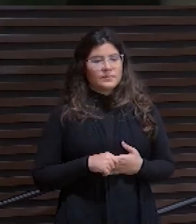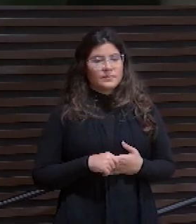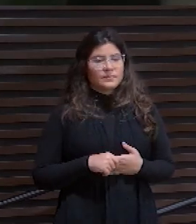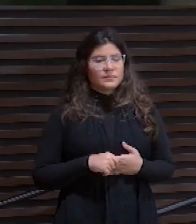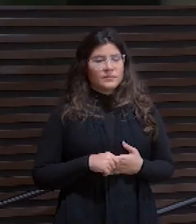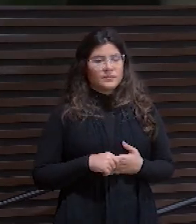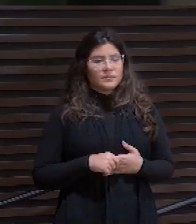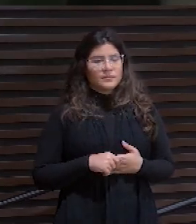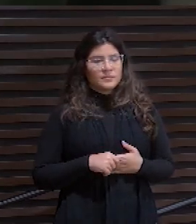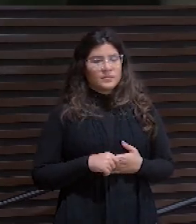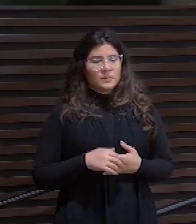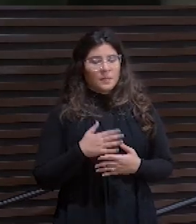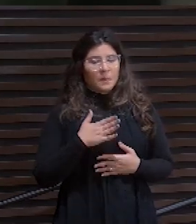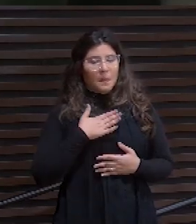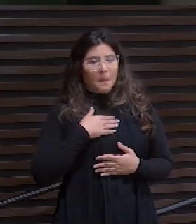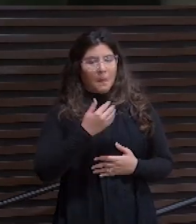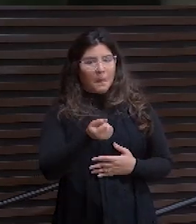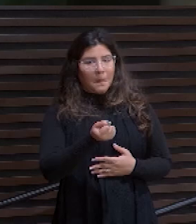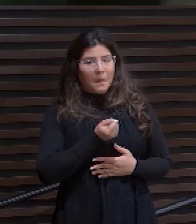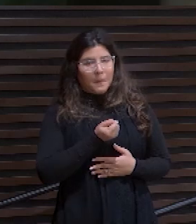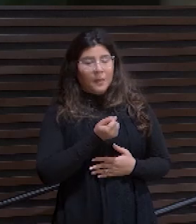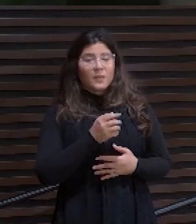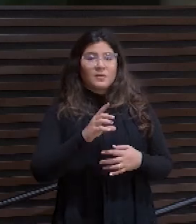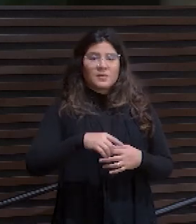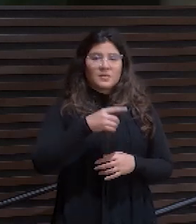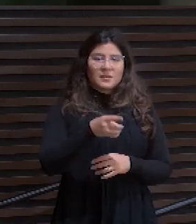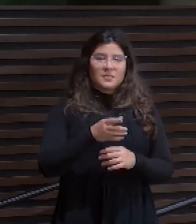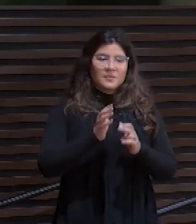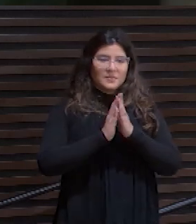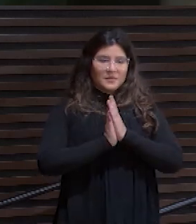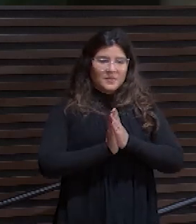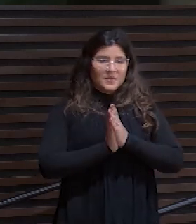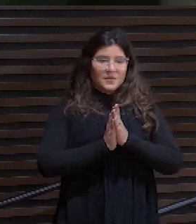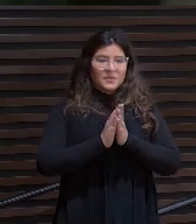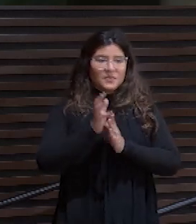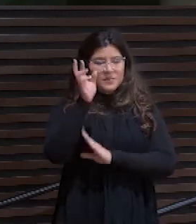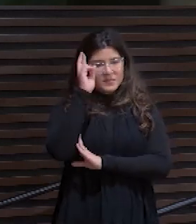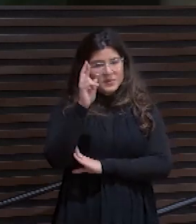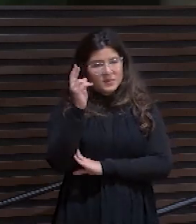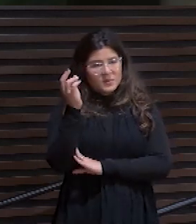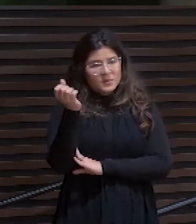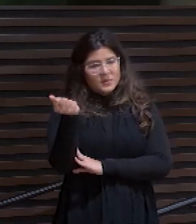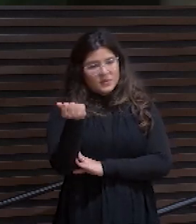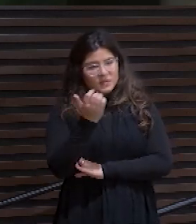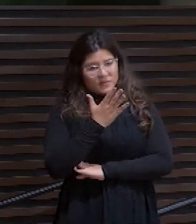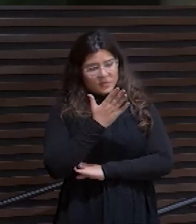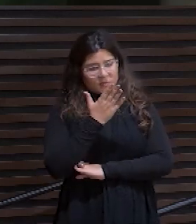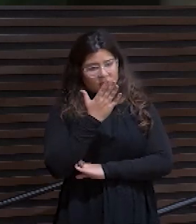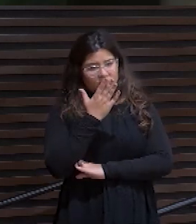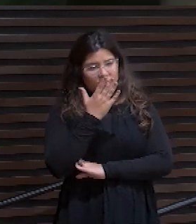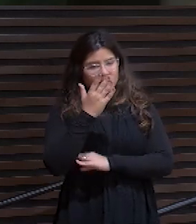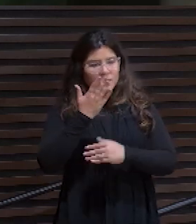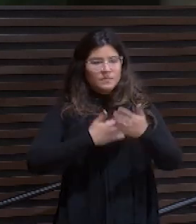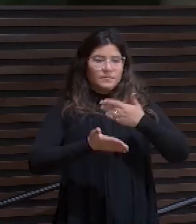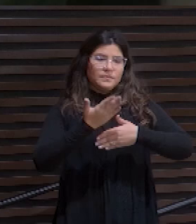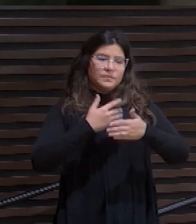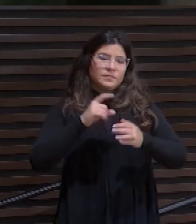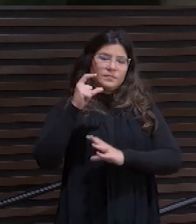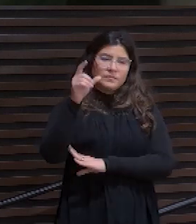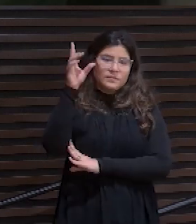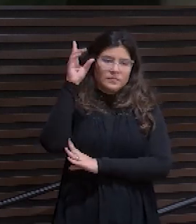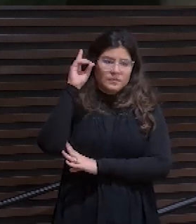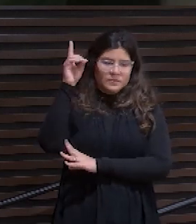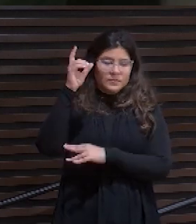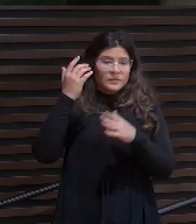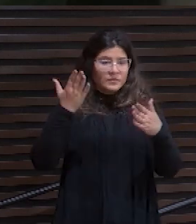dessa oração, meus irmãos, o Senhor revelou para ele, pela palavra de Deus, que ele já